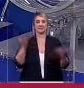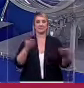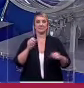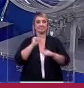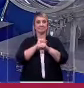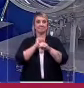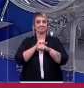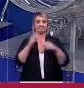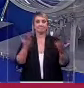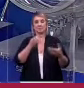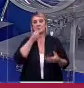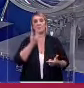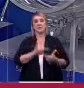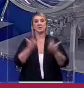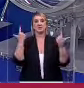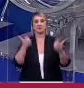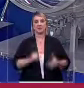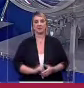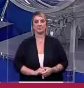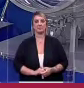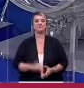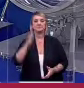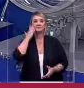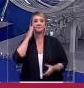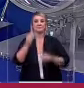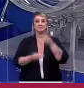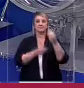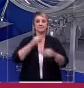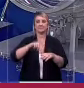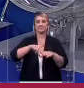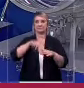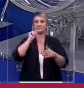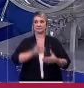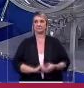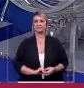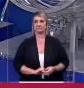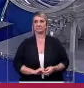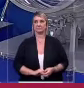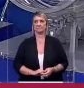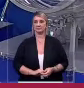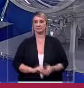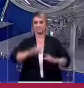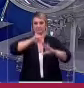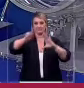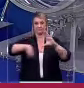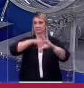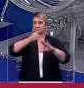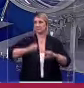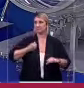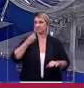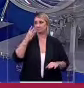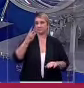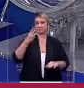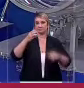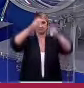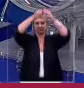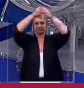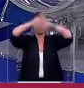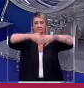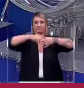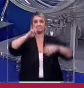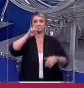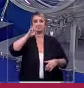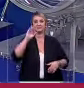hoje? Boa sorte para você. Vamos entender como vai funcionar o sorteio? O globo número 3 está com o suporte acima abastecido